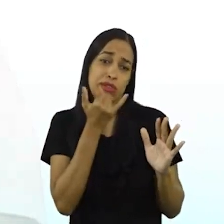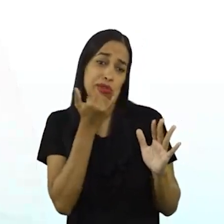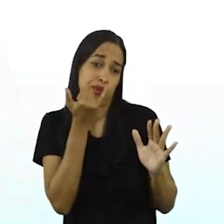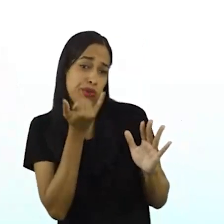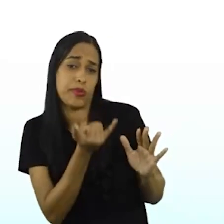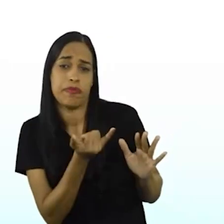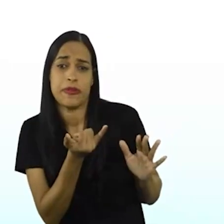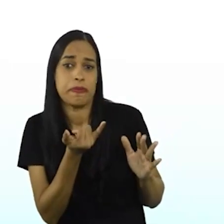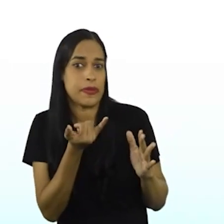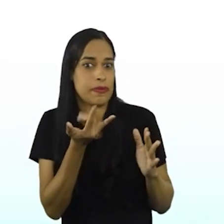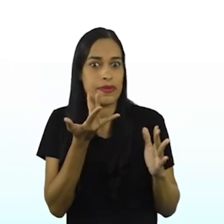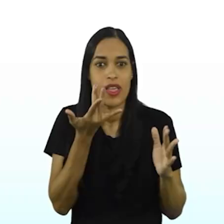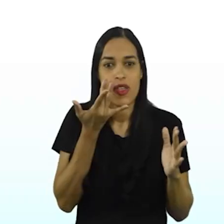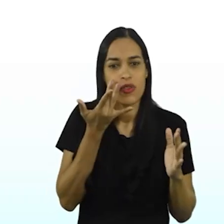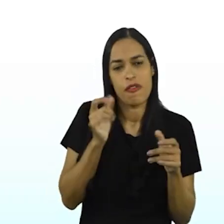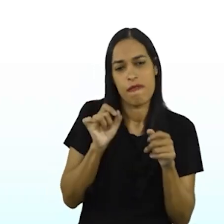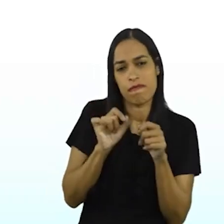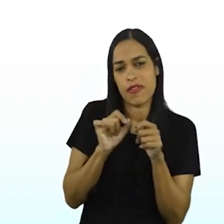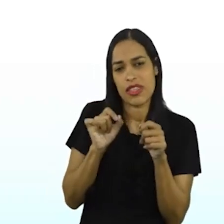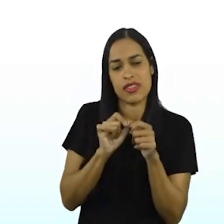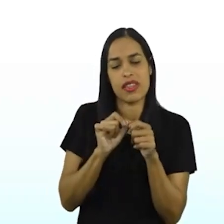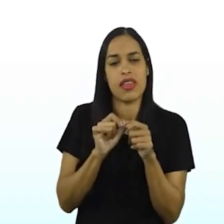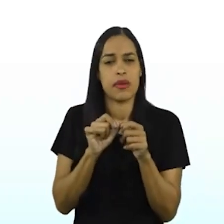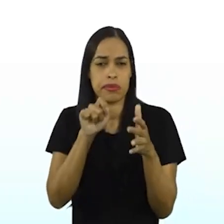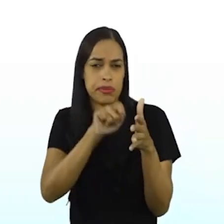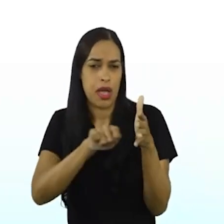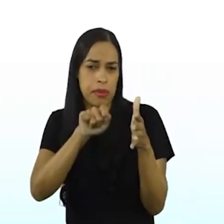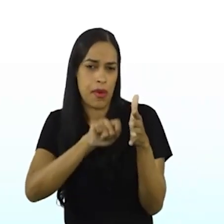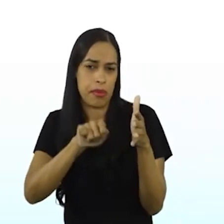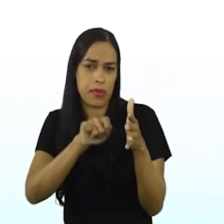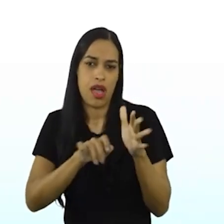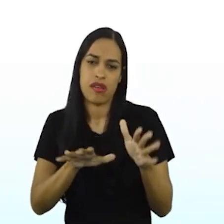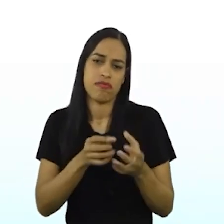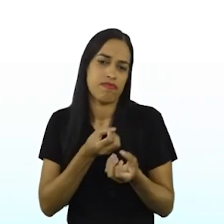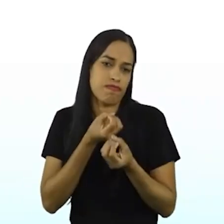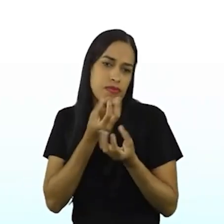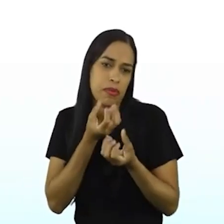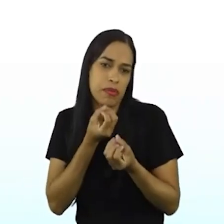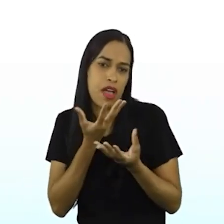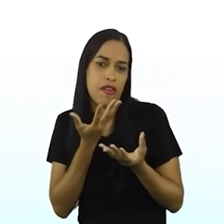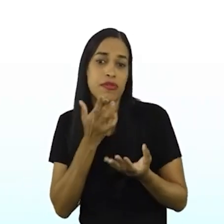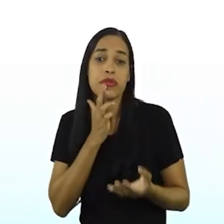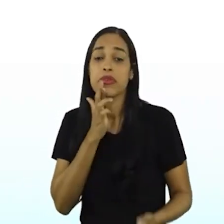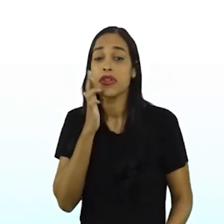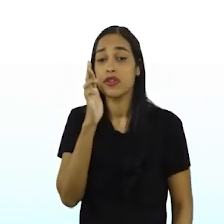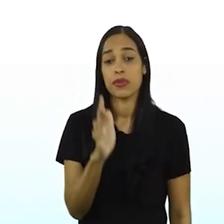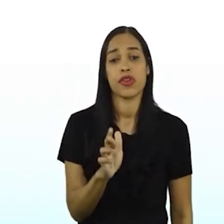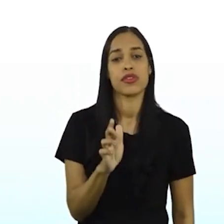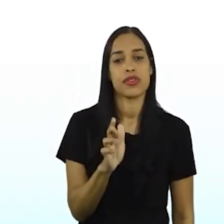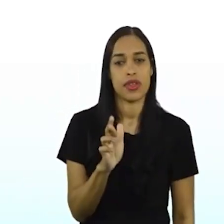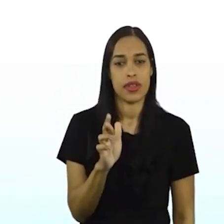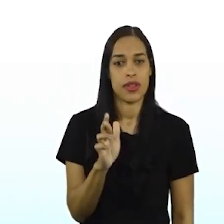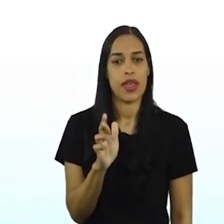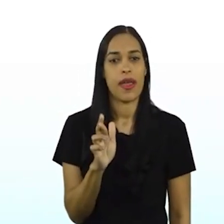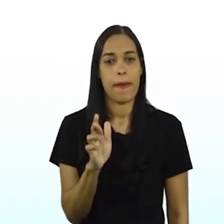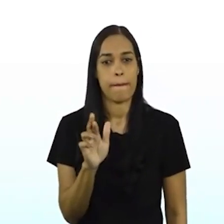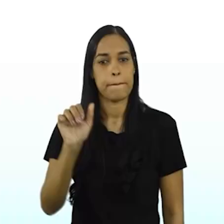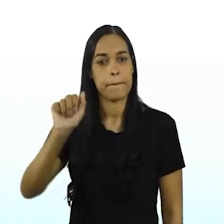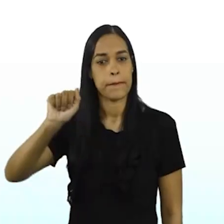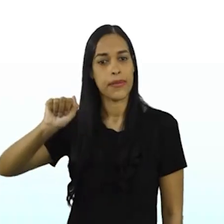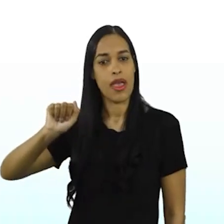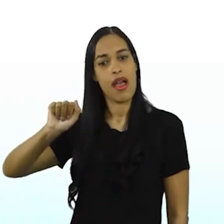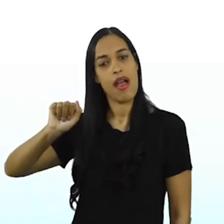Desculpe-me, mas não dá para fazer uma crônicazinha, tá? Então, ele sai falando aí e é o desabafo. Então, a resposta, ó qual